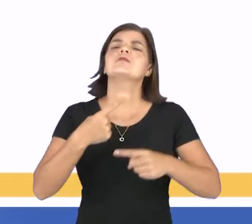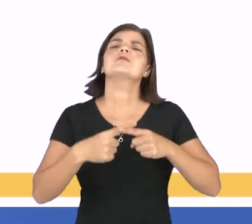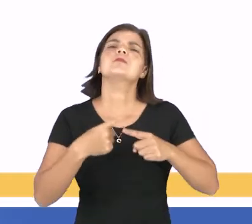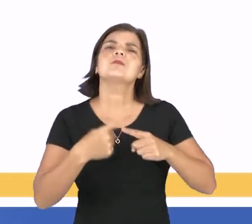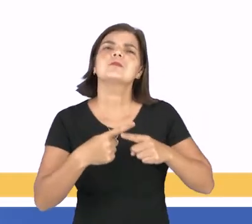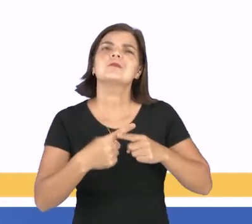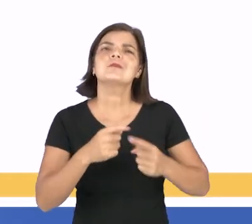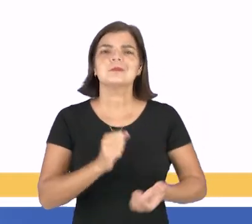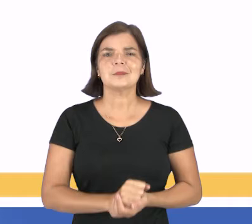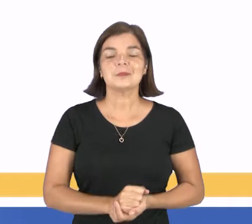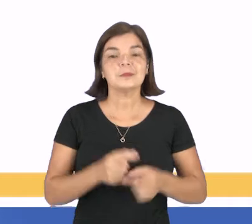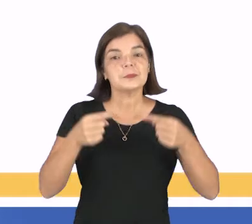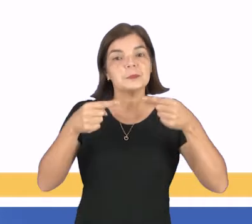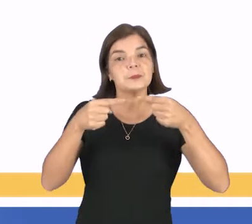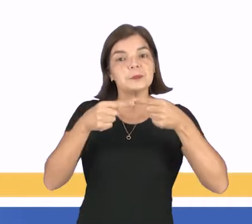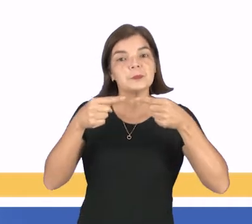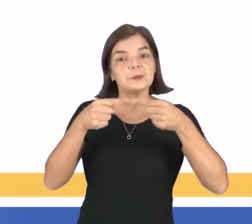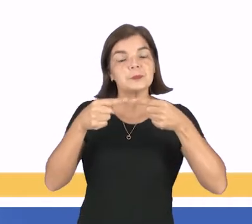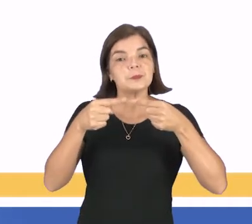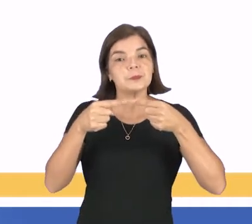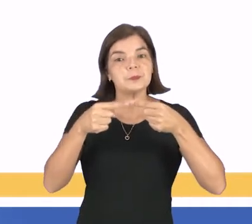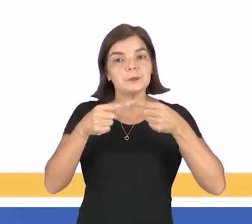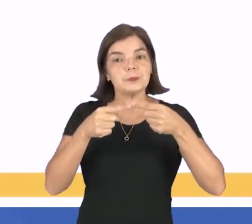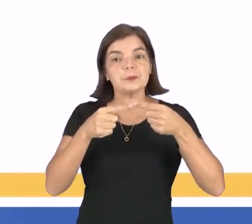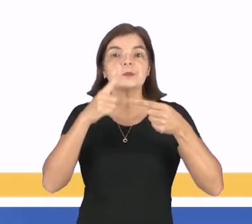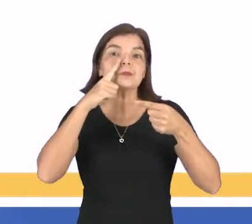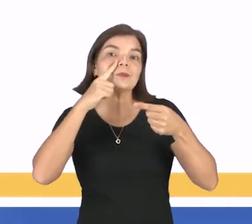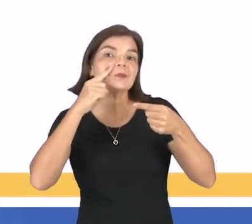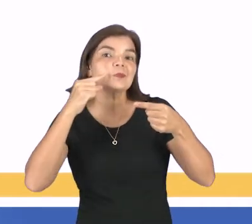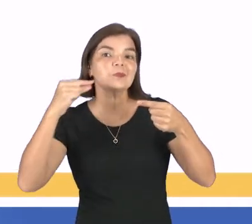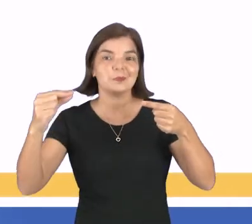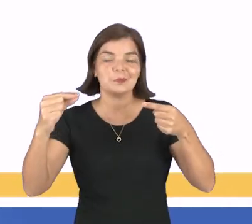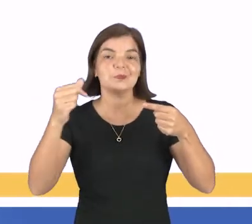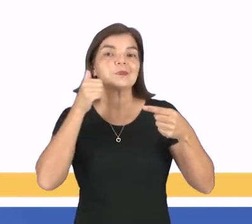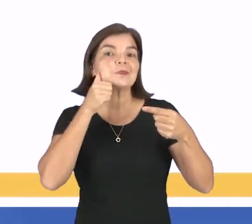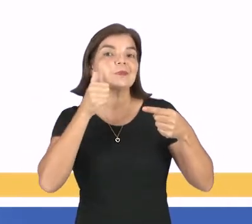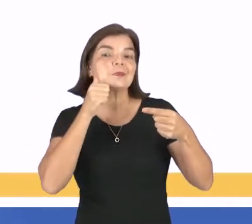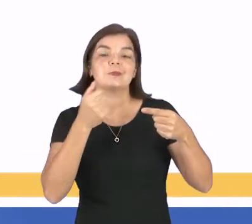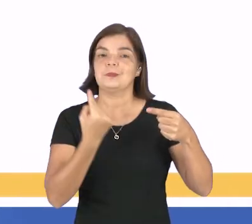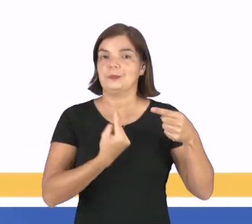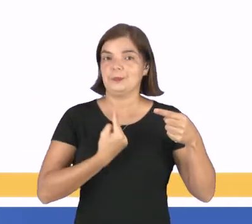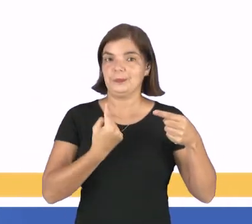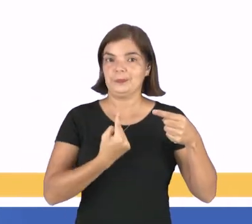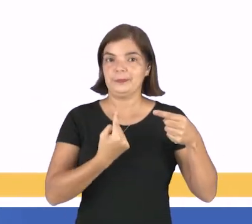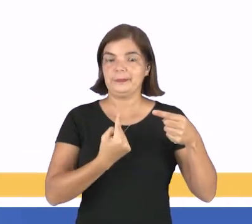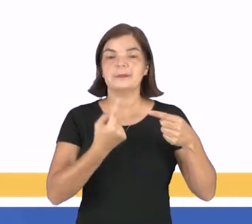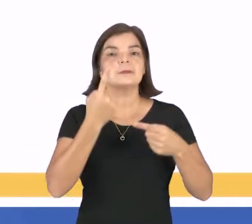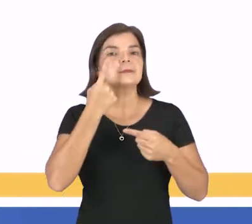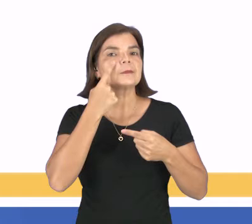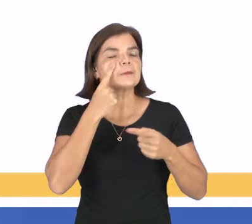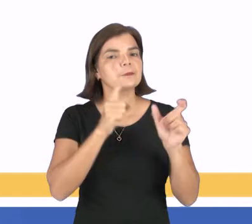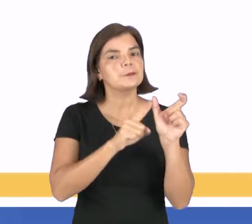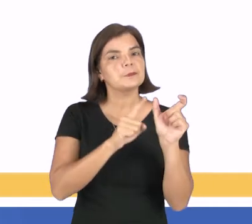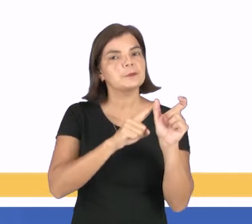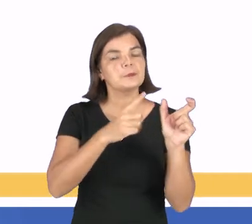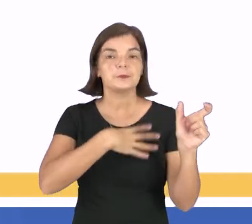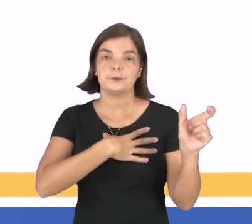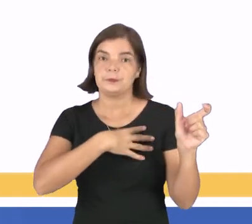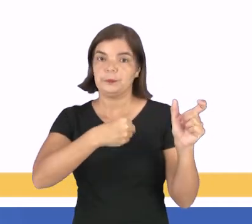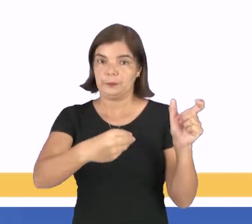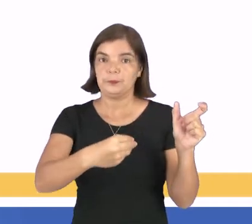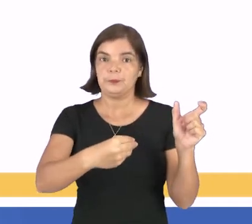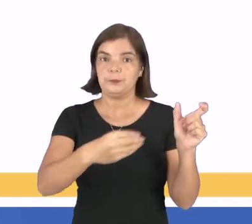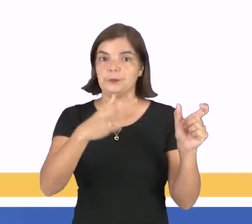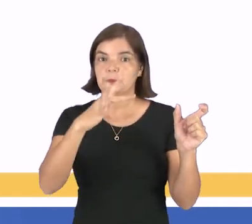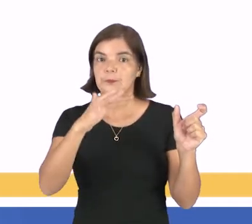quê? Porque está concordando com a palavra gata, que é feminino singular. Agora vamos para a palavra filhotes.